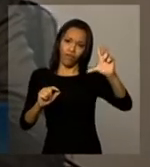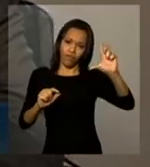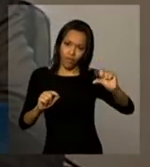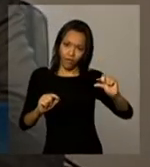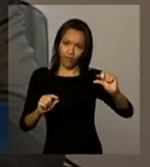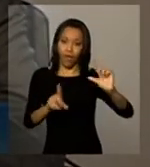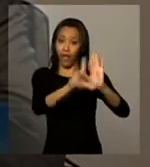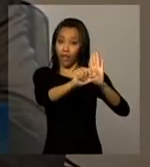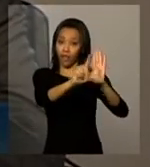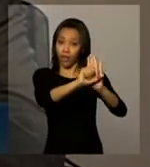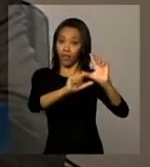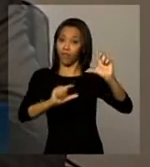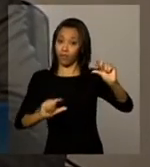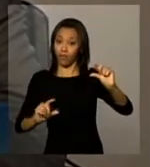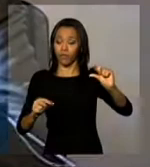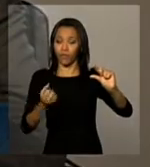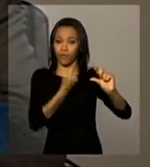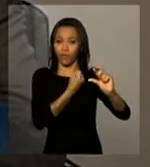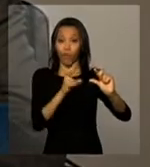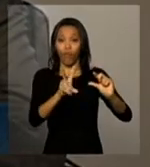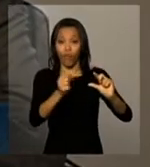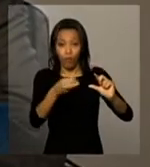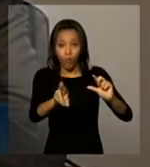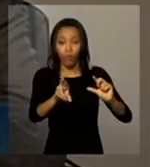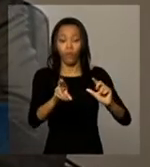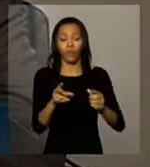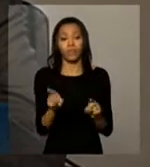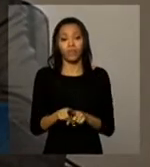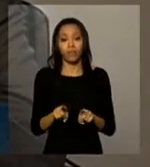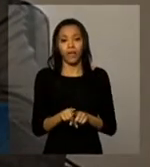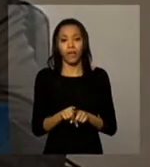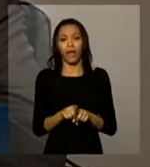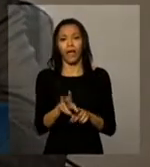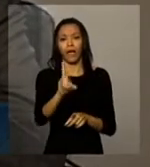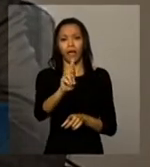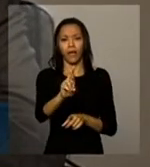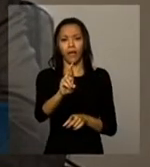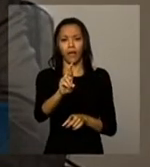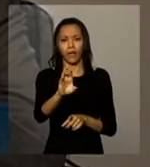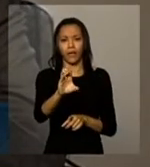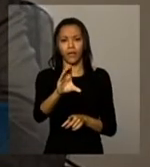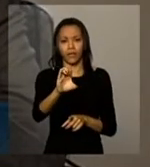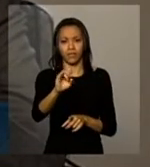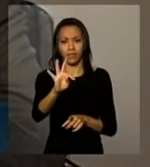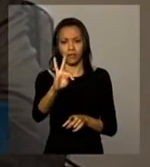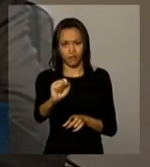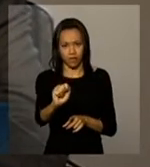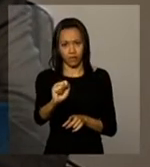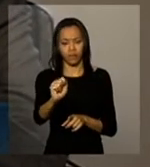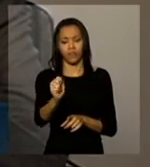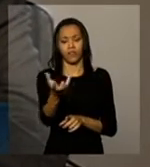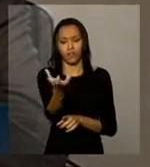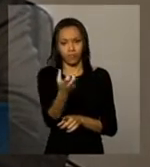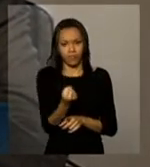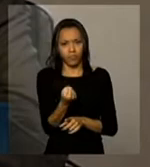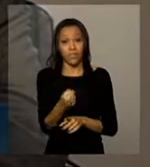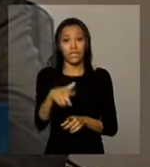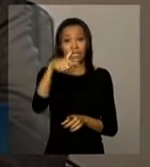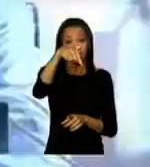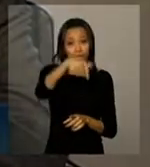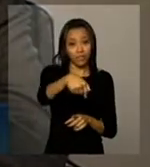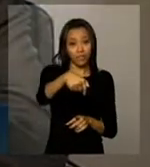orçamentária aprovada. A receita administrada, que é importante, foi realizado